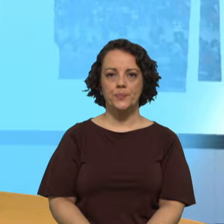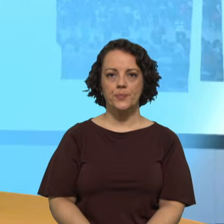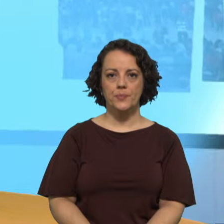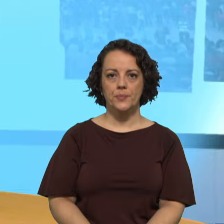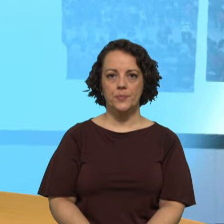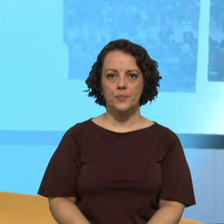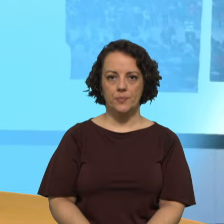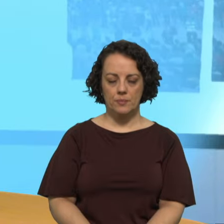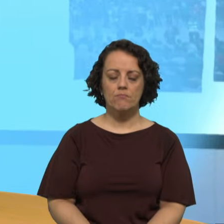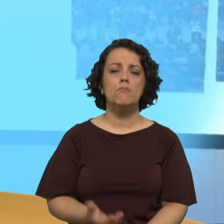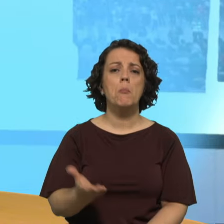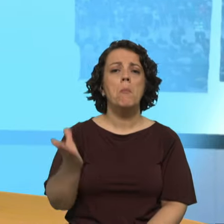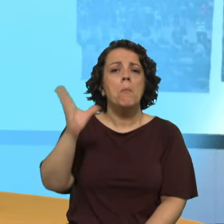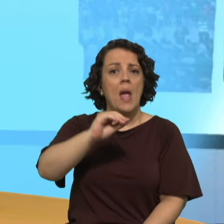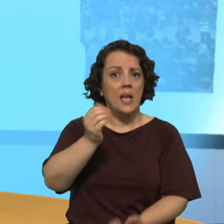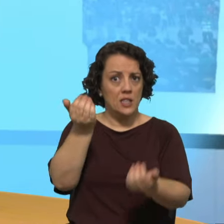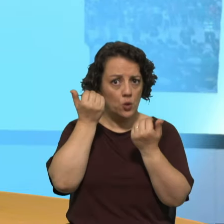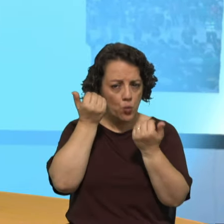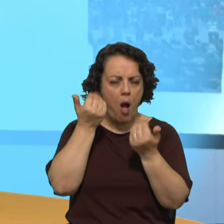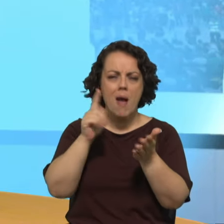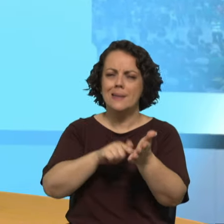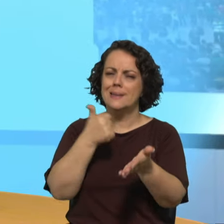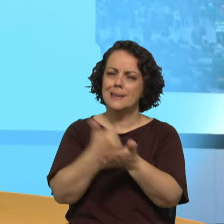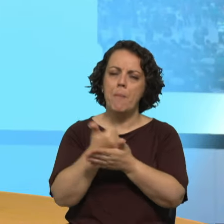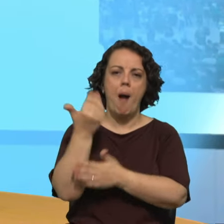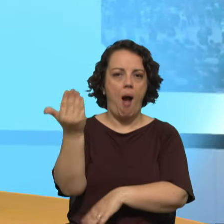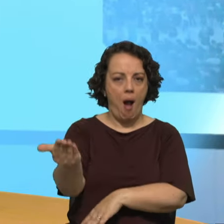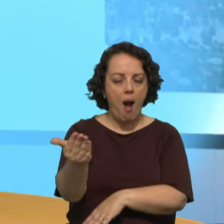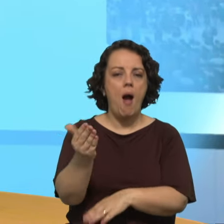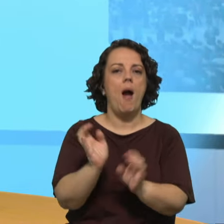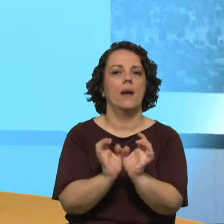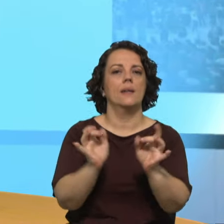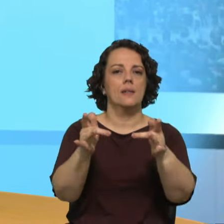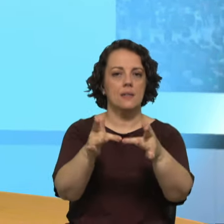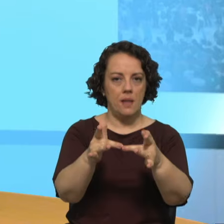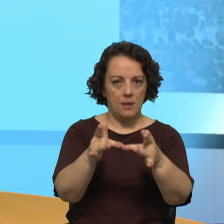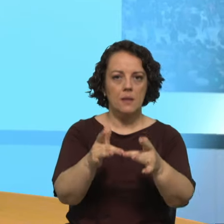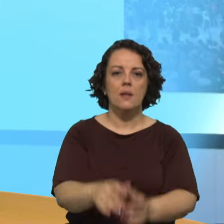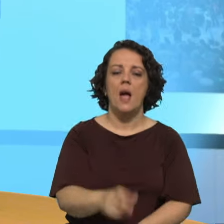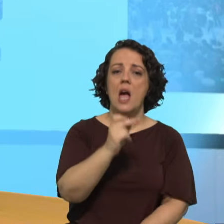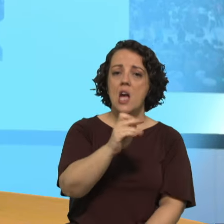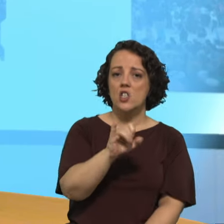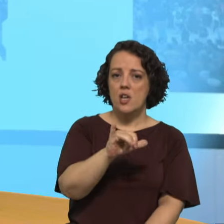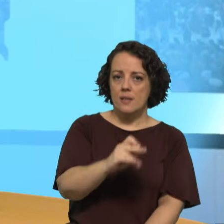2021 not em permanente atualização no portal de informação agência